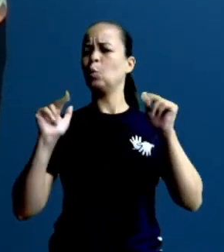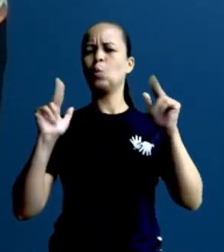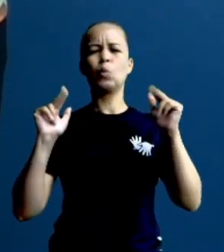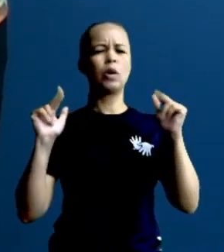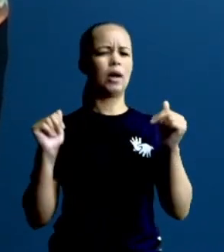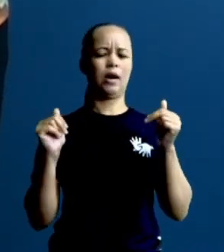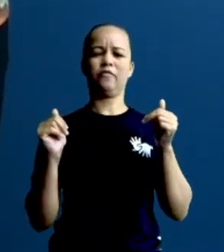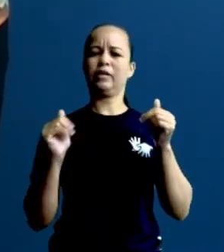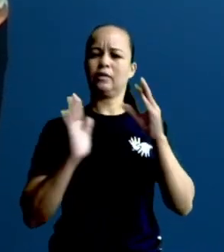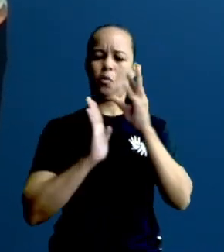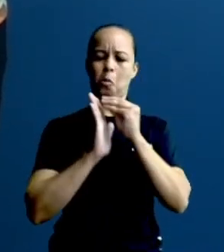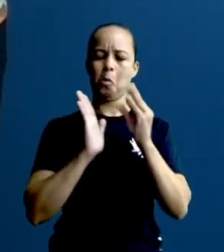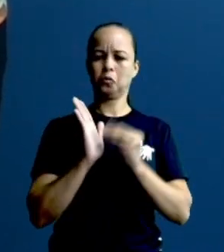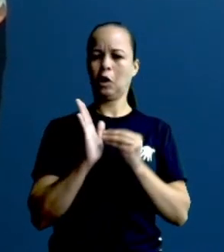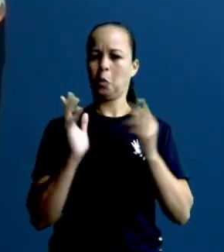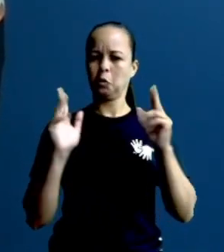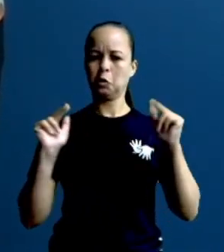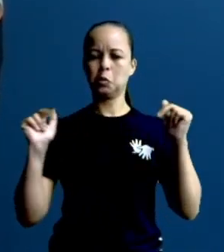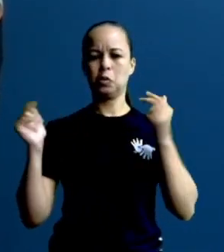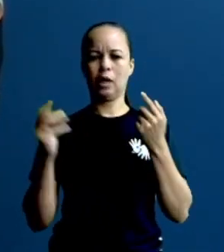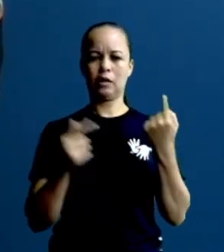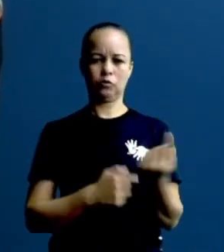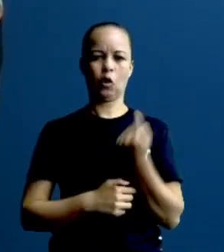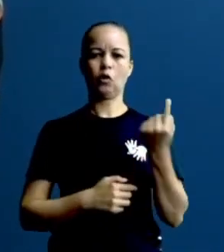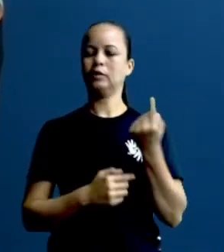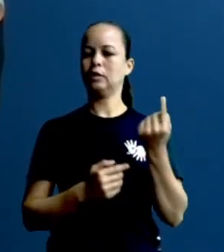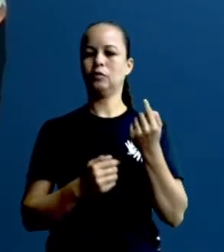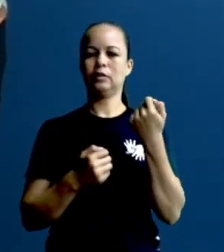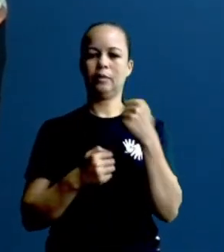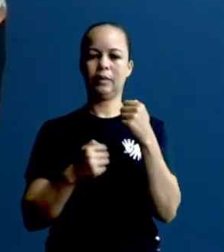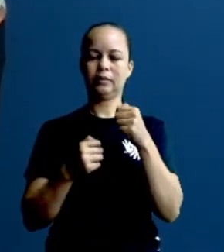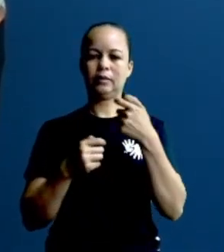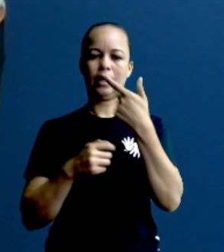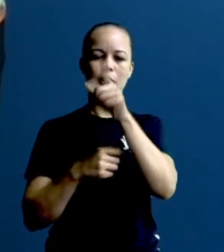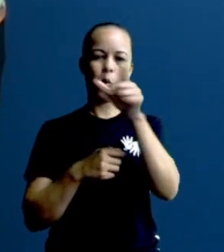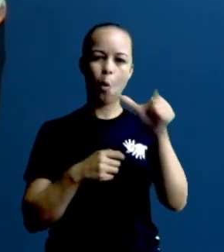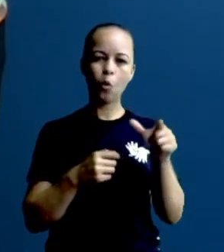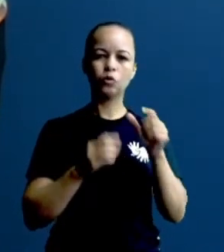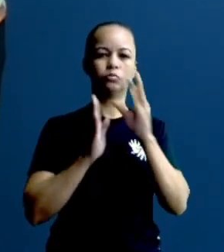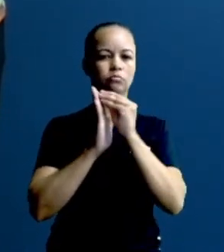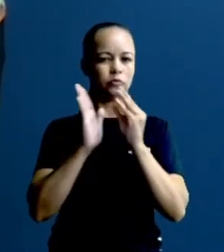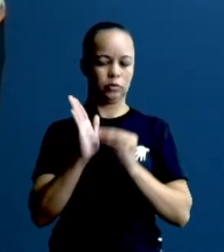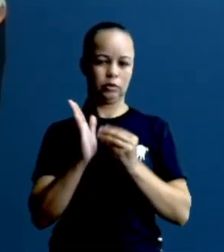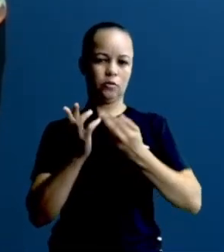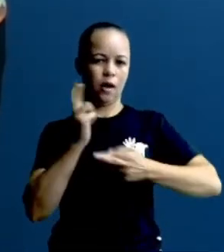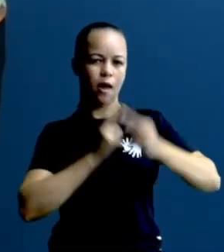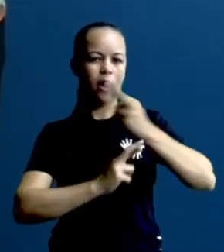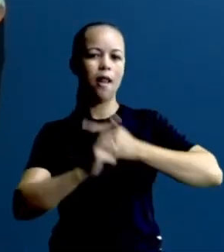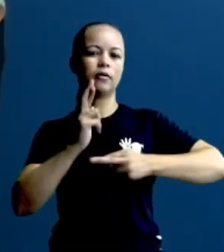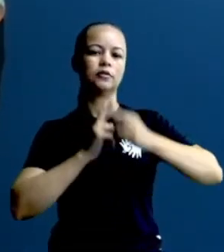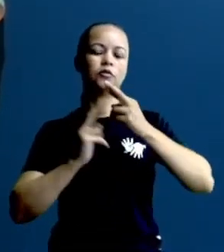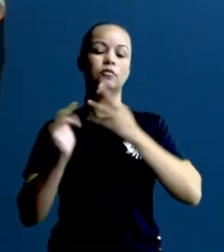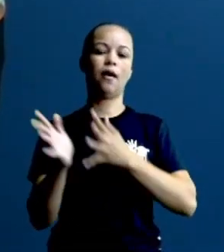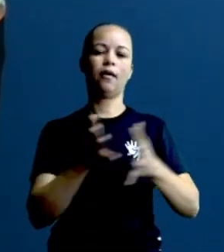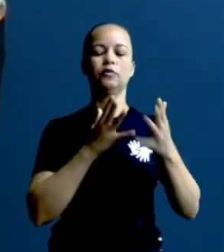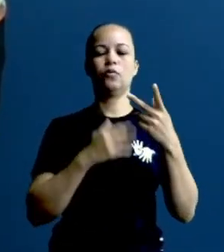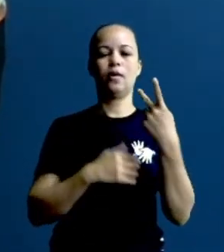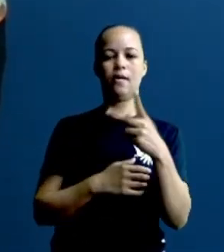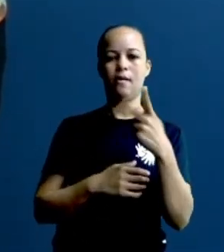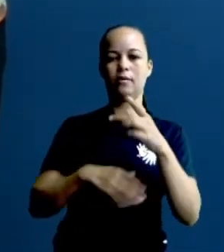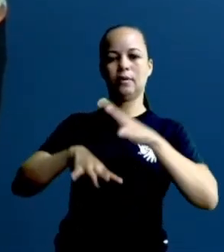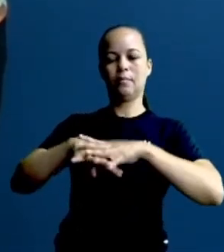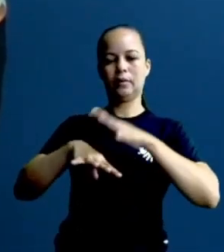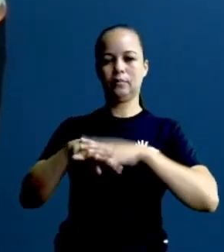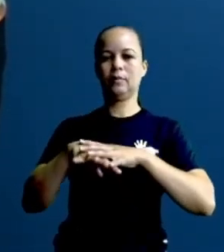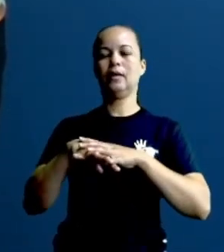um conteúdo vai ser trabalhado sozinho, sem precisar de outro conteúdo relacionado aí a essa